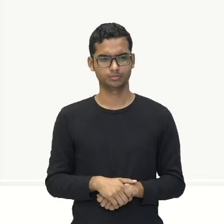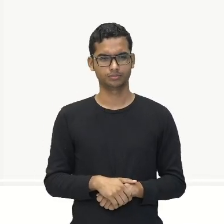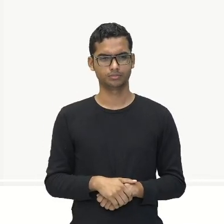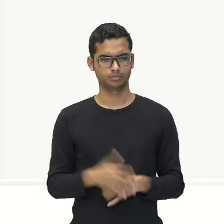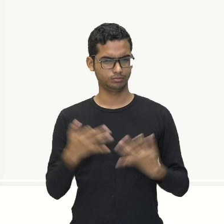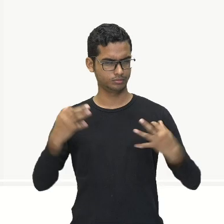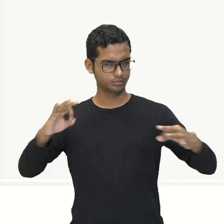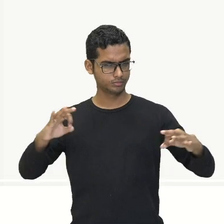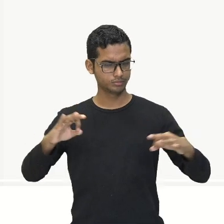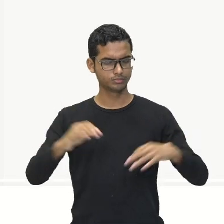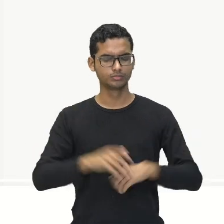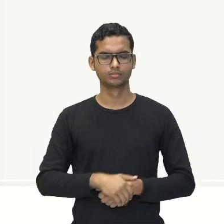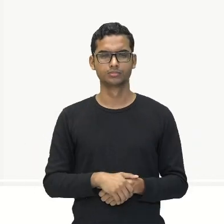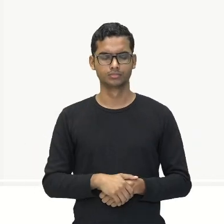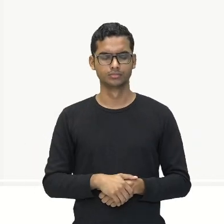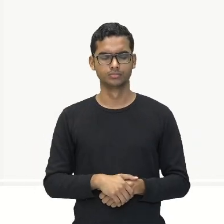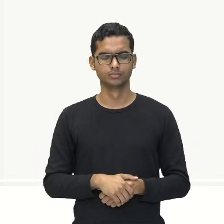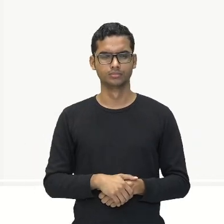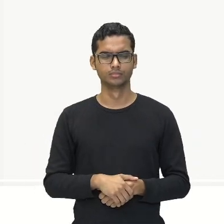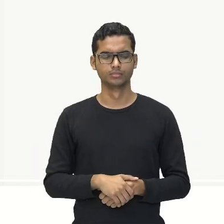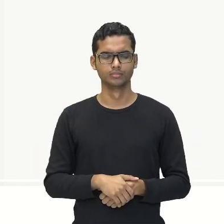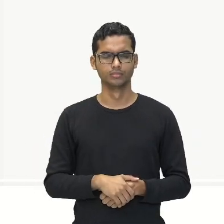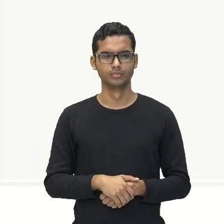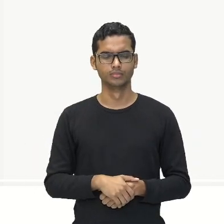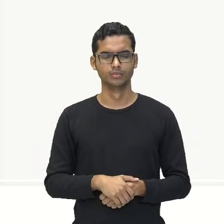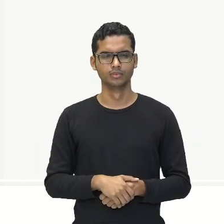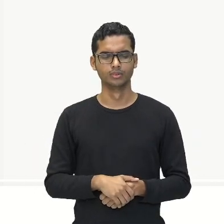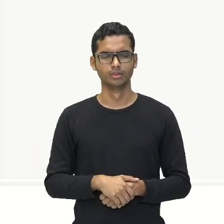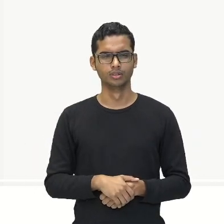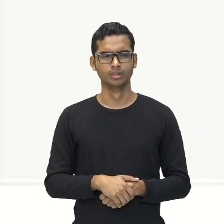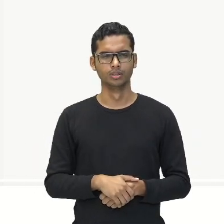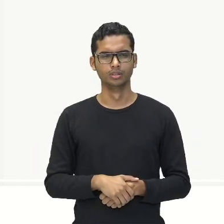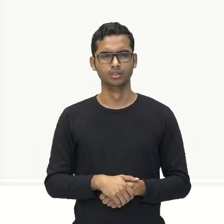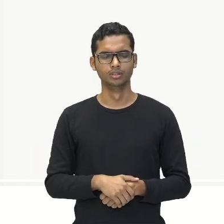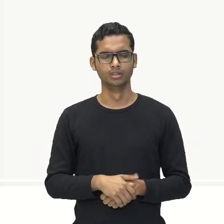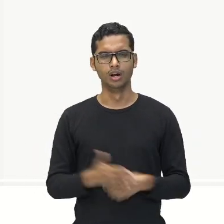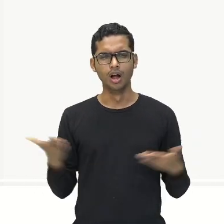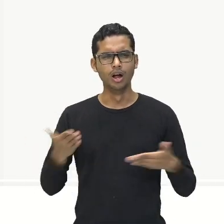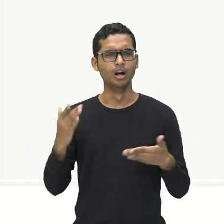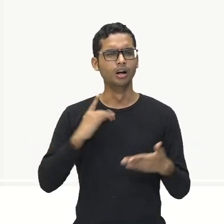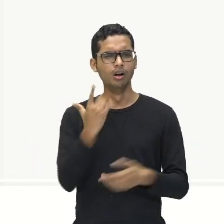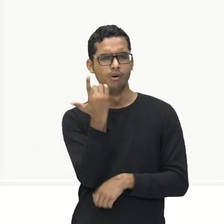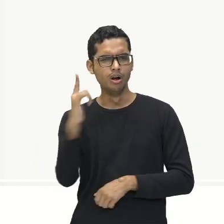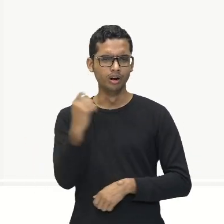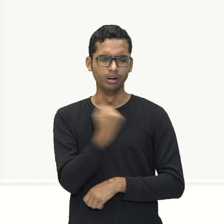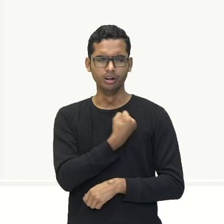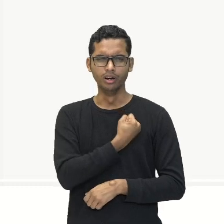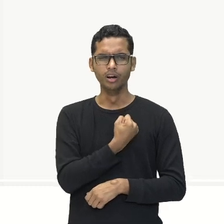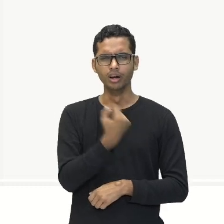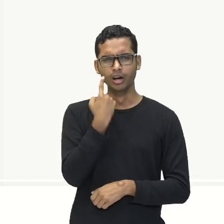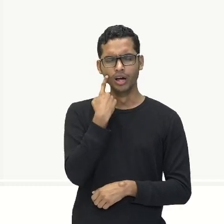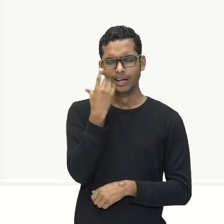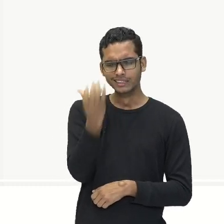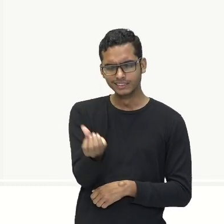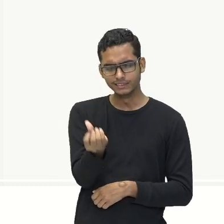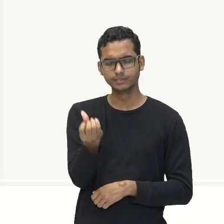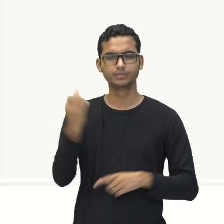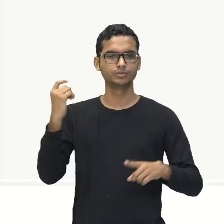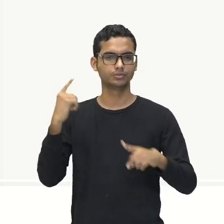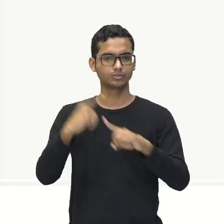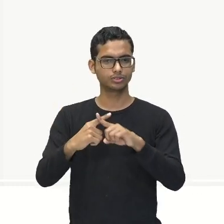bem? 2 vezes 3 é igual a 6. Vamos encontrar o próximo agora. Agora eu vou multiplicar 6 com a